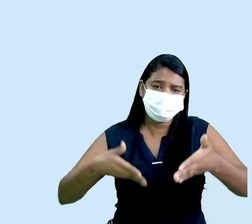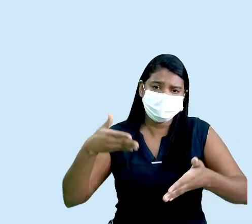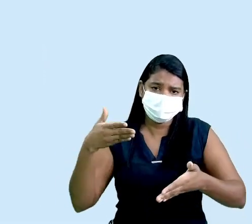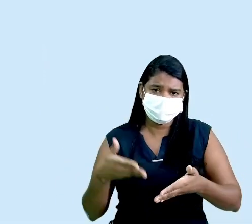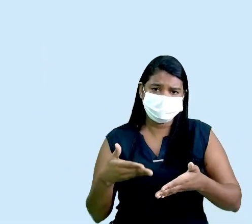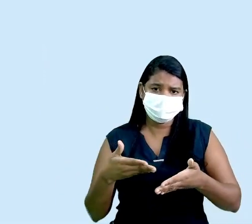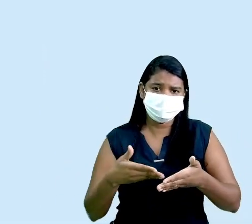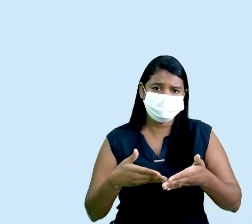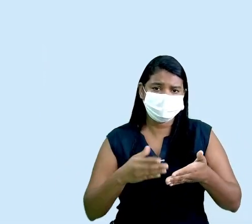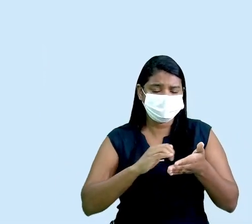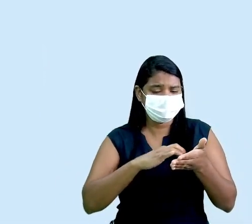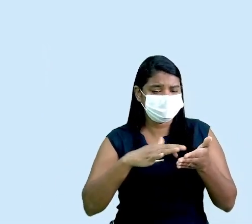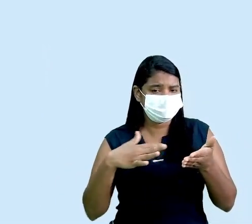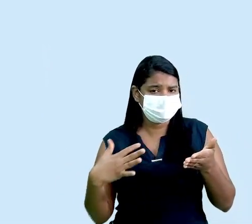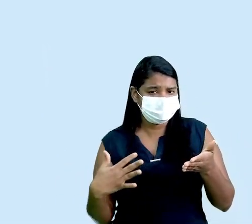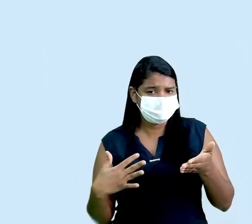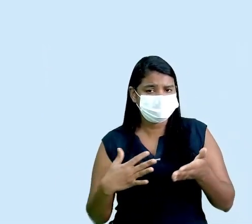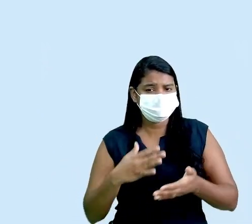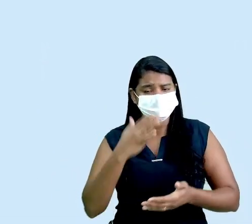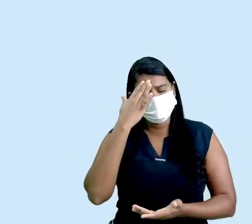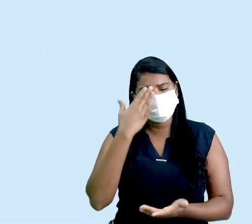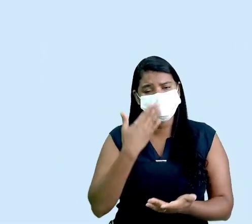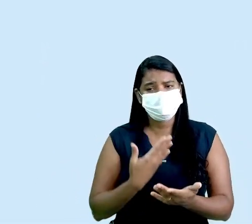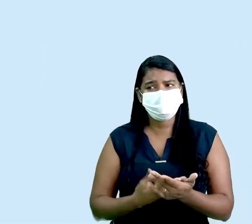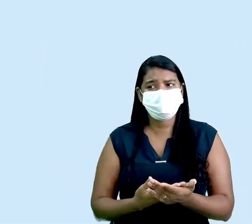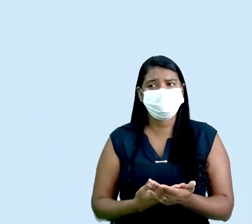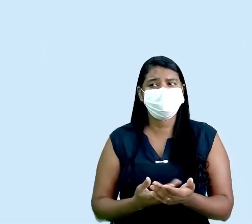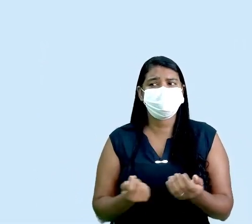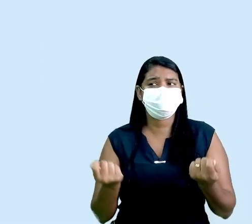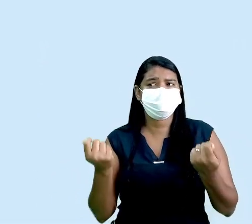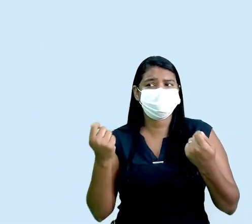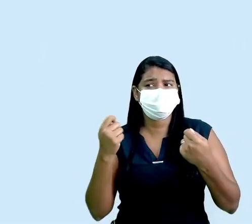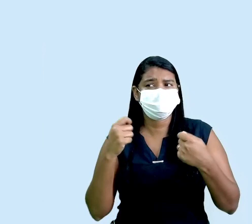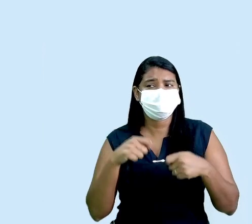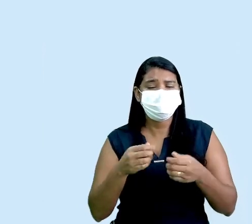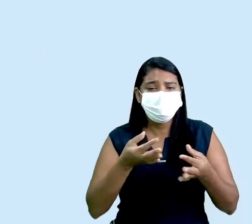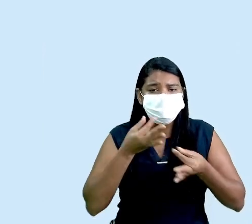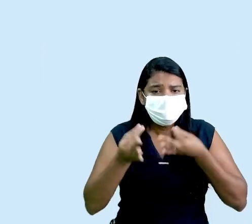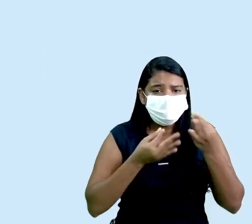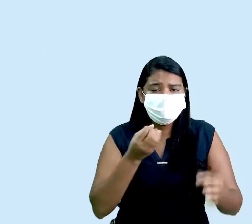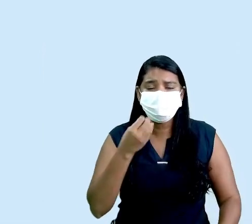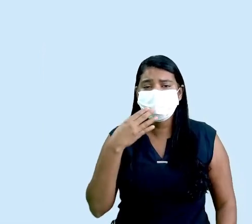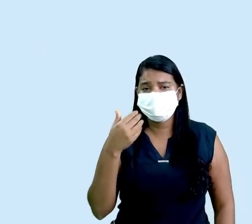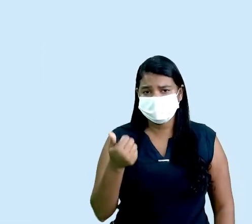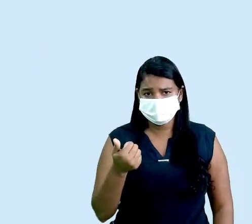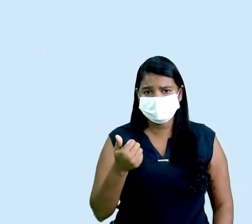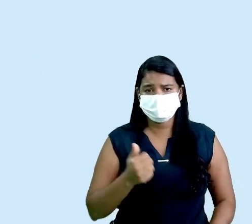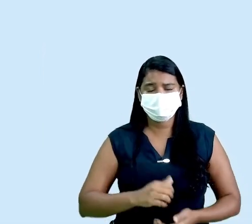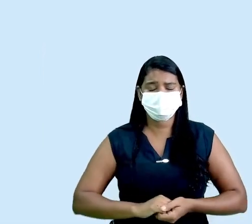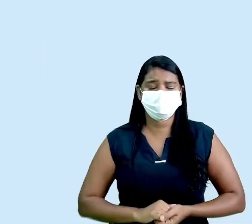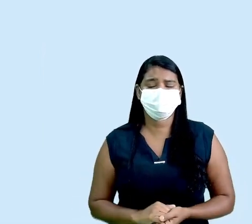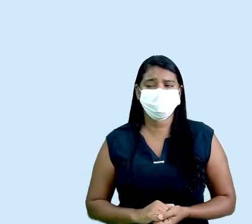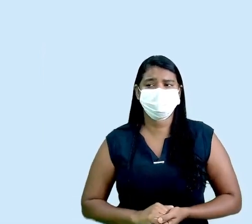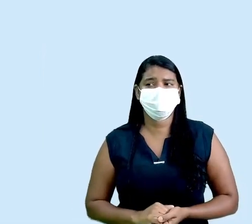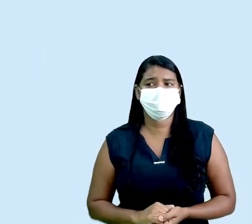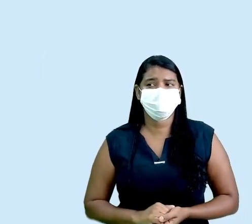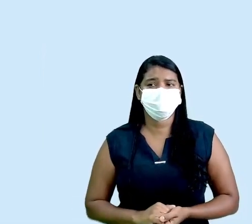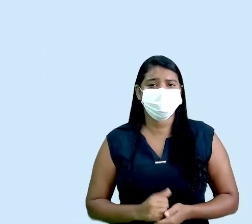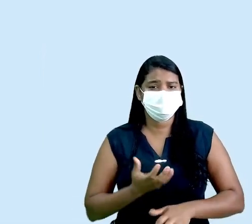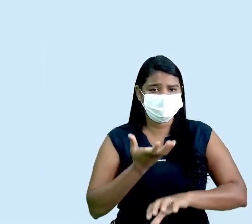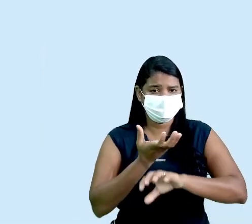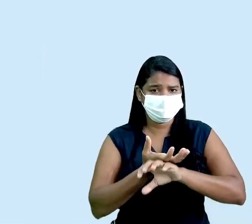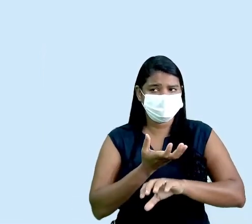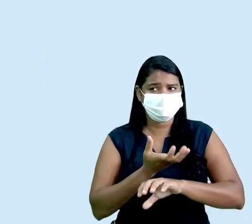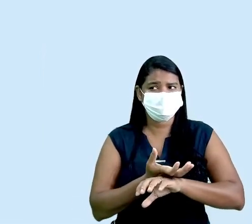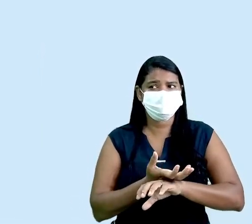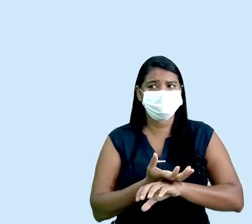nossas atividades, e eu acho que a gente tem a possibilidade de uma discussão muito rica para essa disciplina,